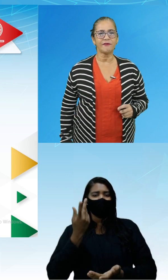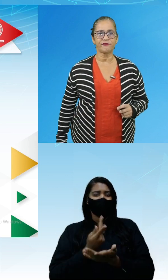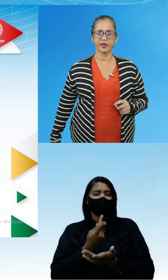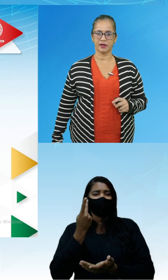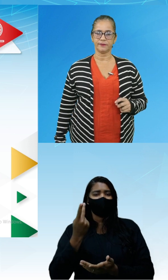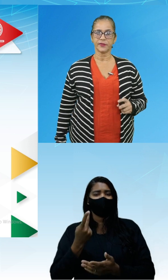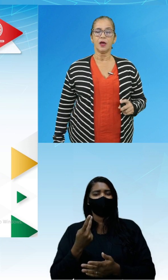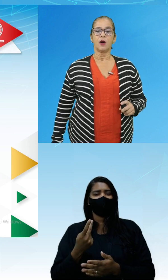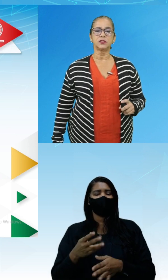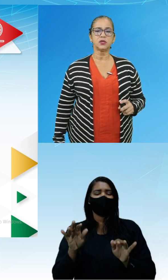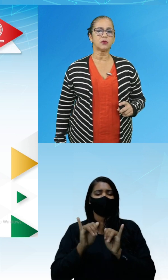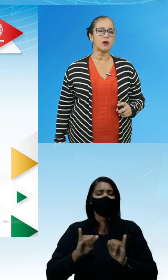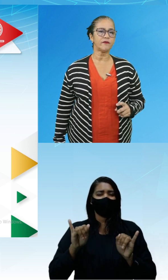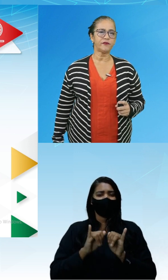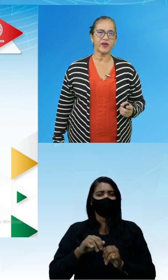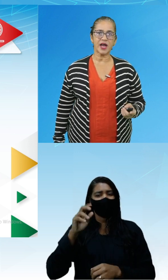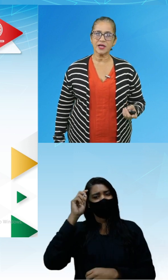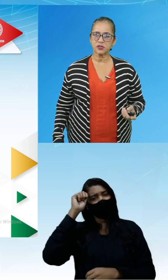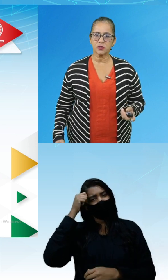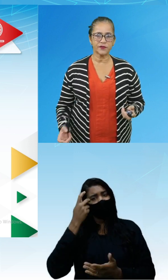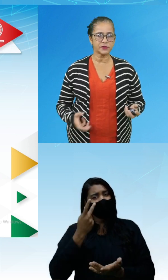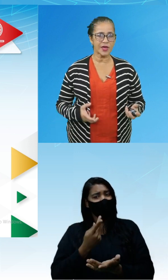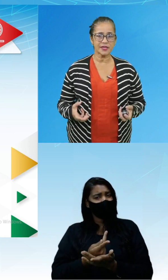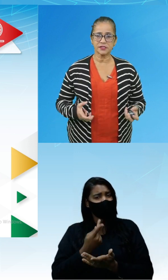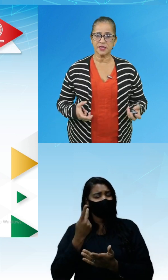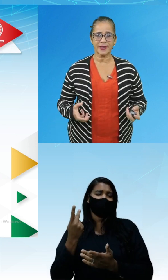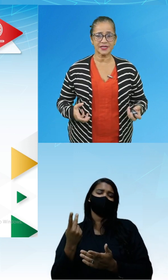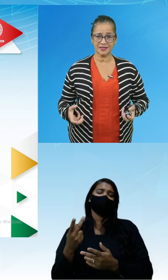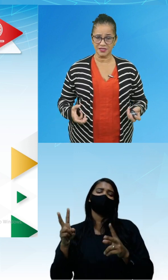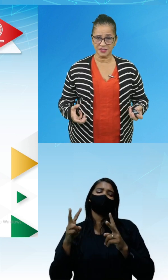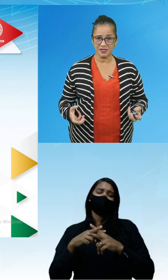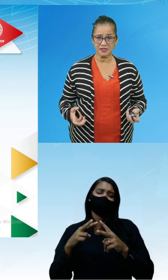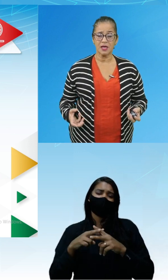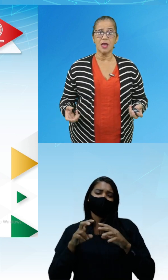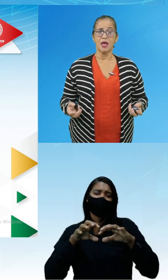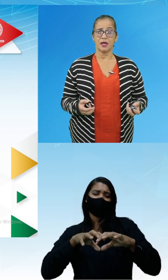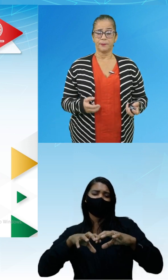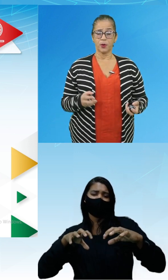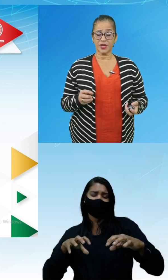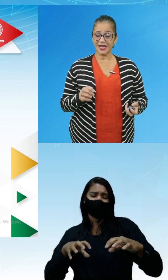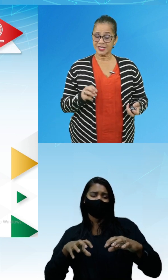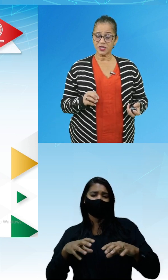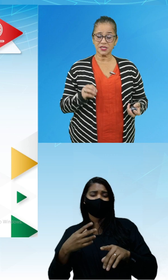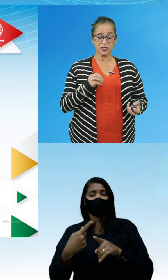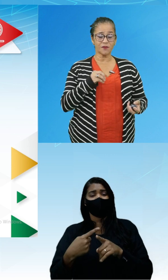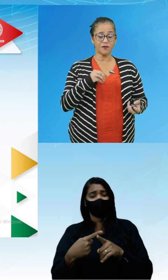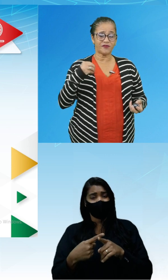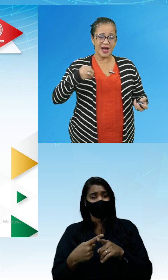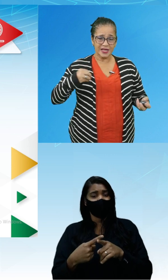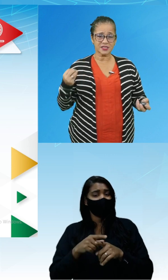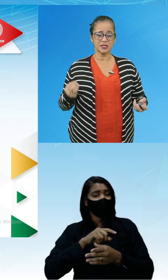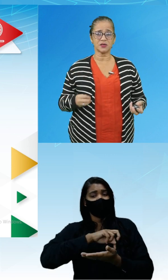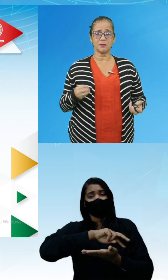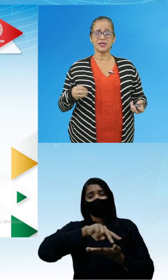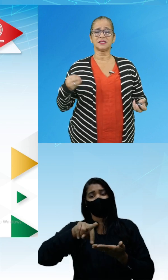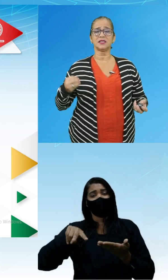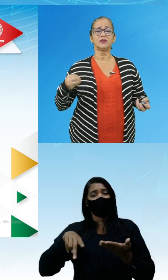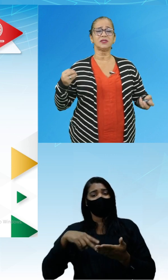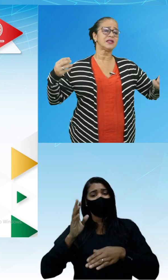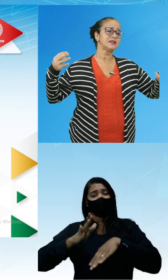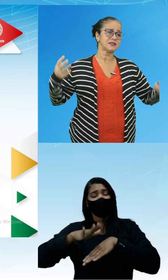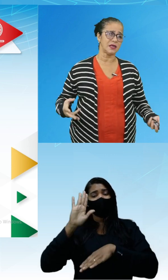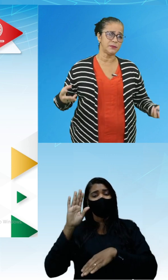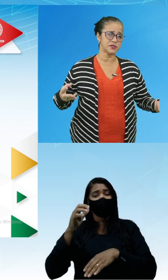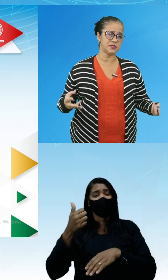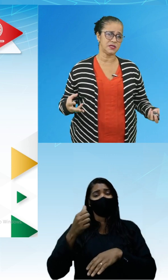na África, onde ocorrem vários conflitos étnico-separatistas, porque lá, gente, são mais de